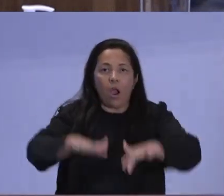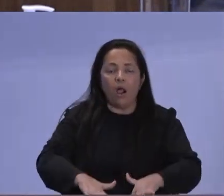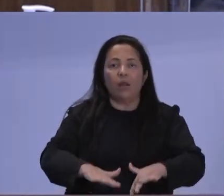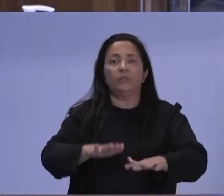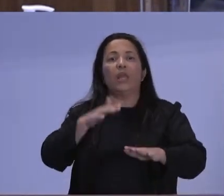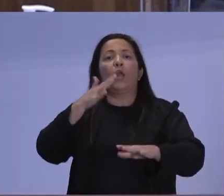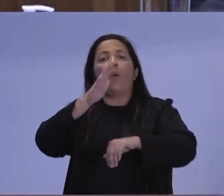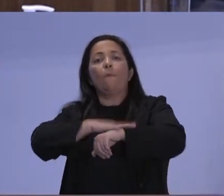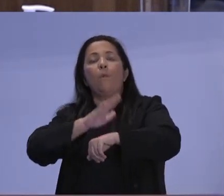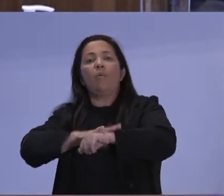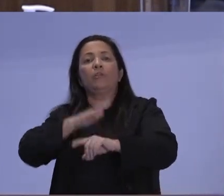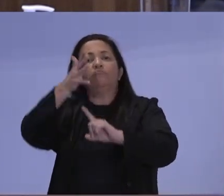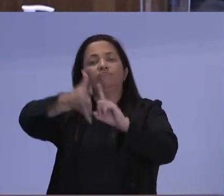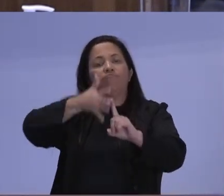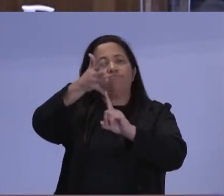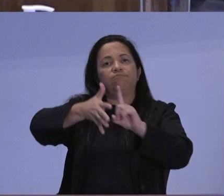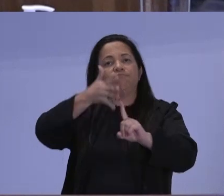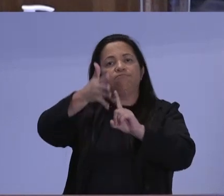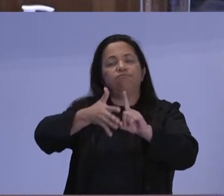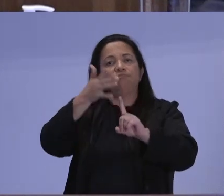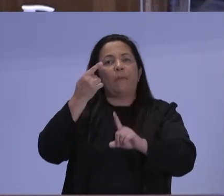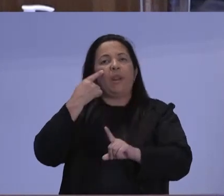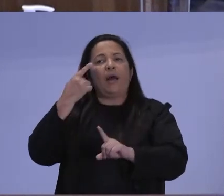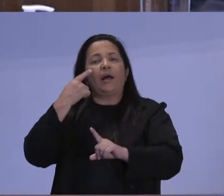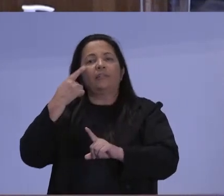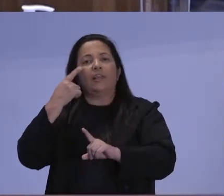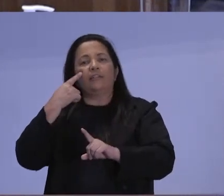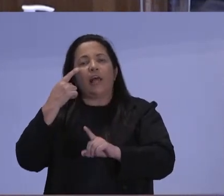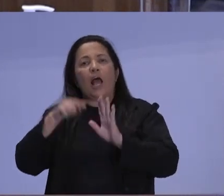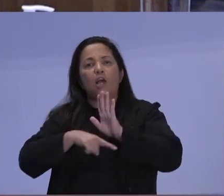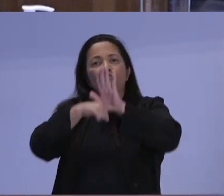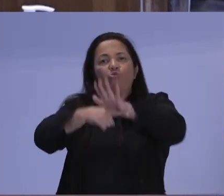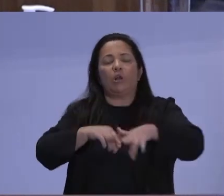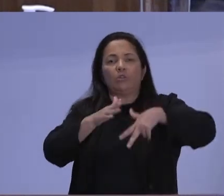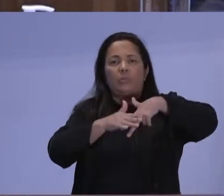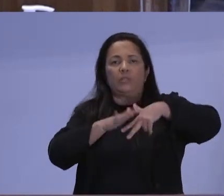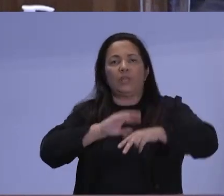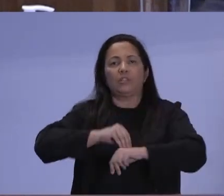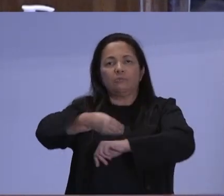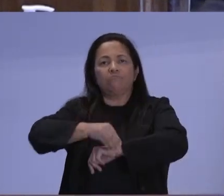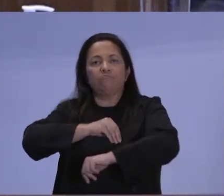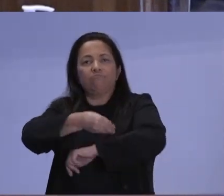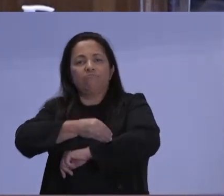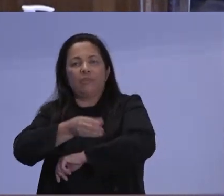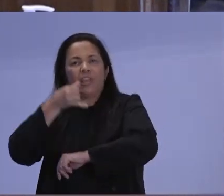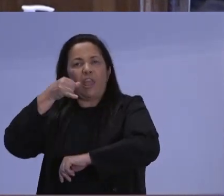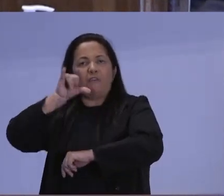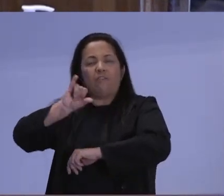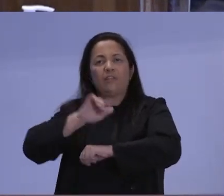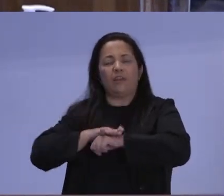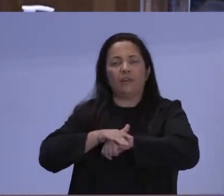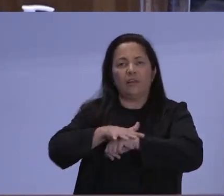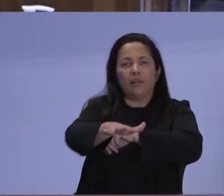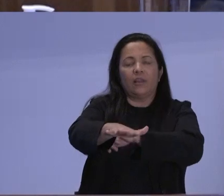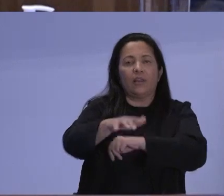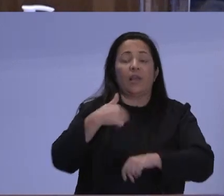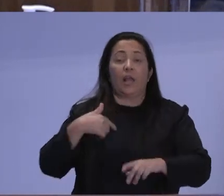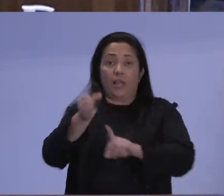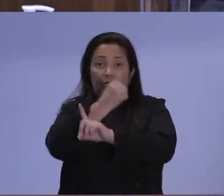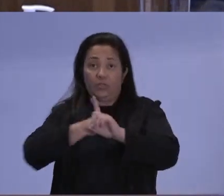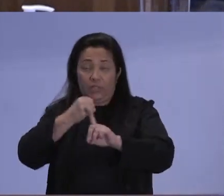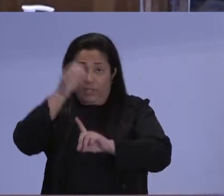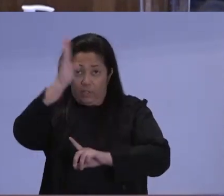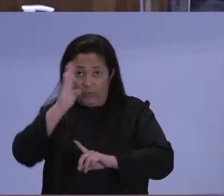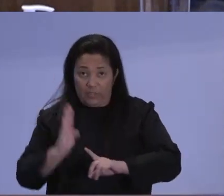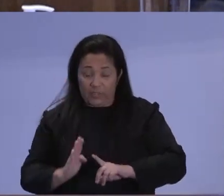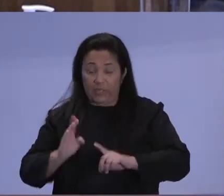de fato, tentar mudar a história da hanseníase. Então, a Sociedade Brasileira de Dermatologia, a gente fez um treinamento, que eu